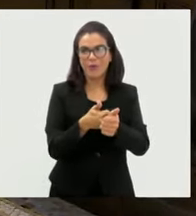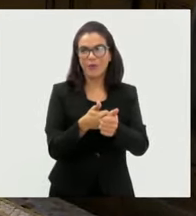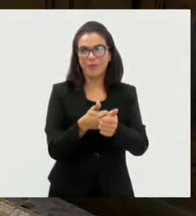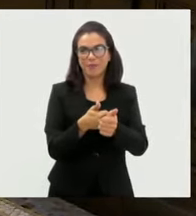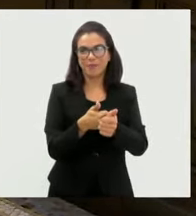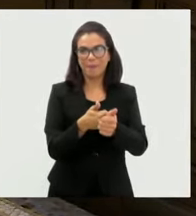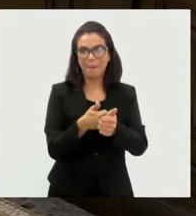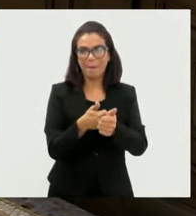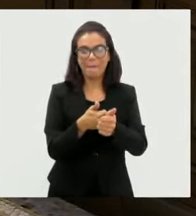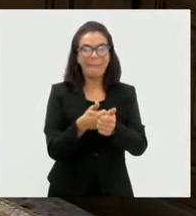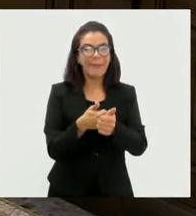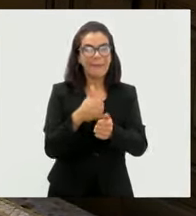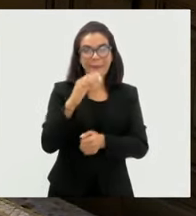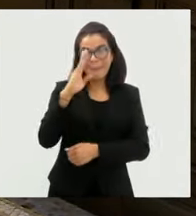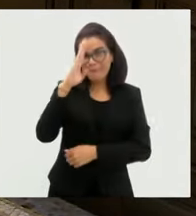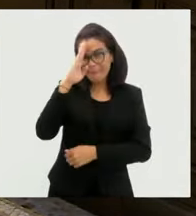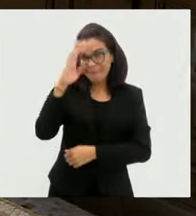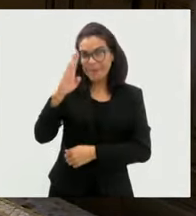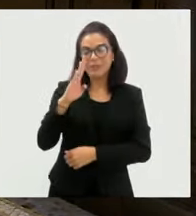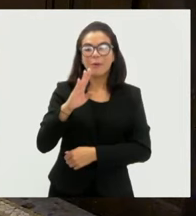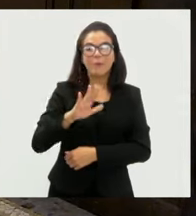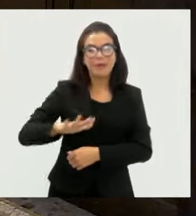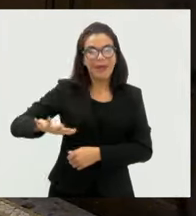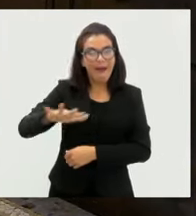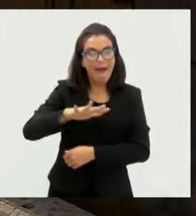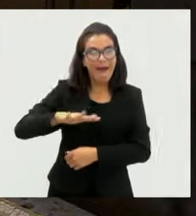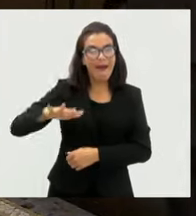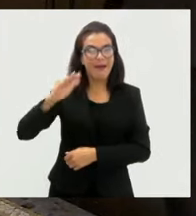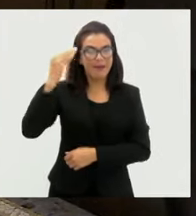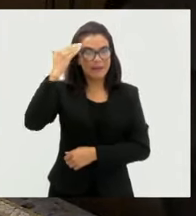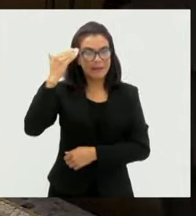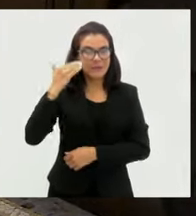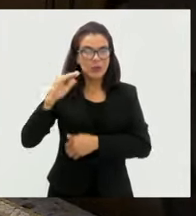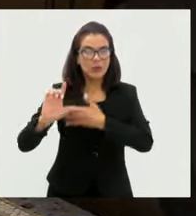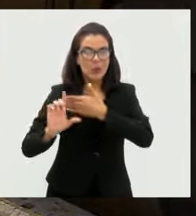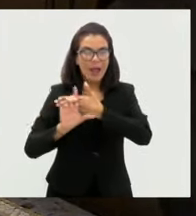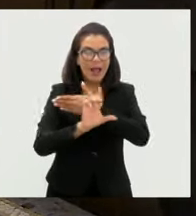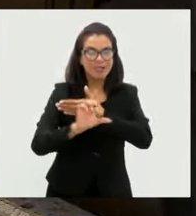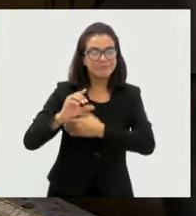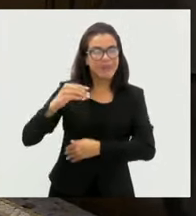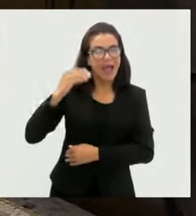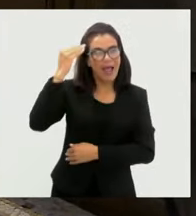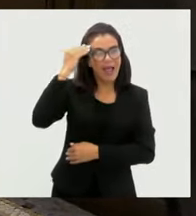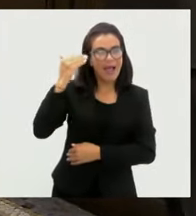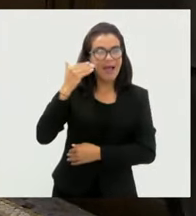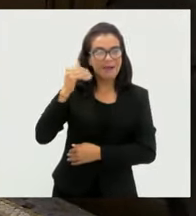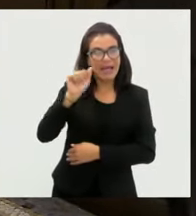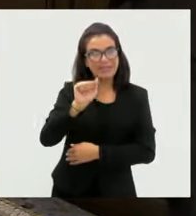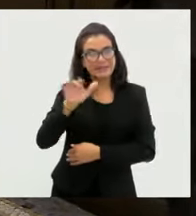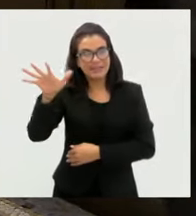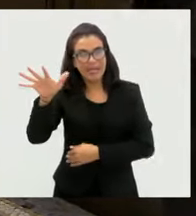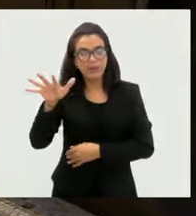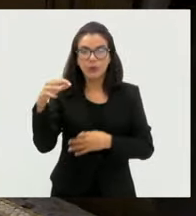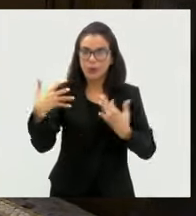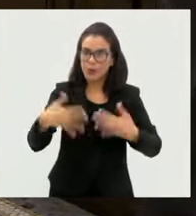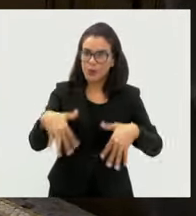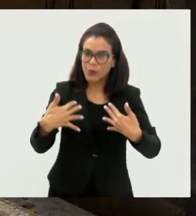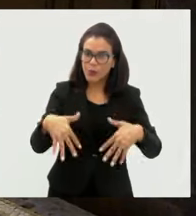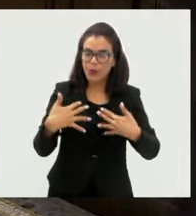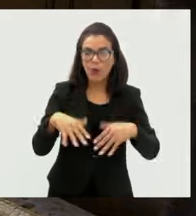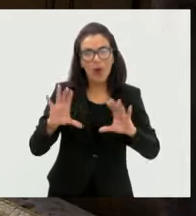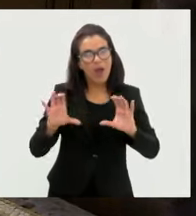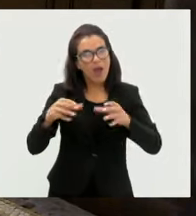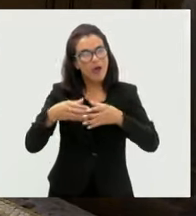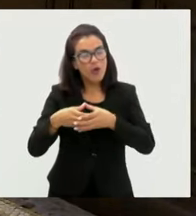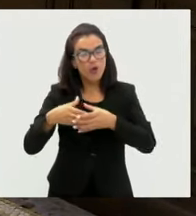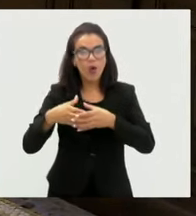da nossa Ásia, especialmente do leste asiático, e eu acho que esse projeto é importantíssimo, pois falamos de uma comunidade que é